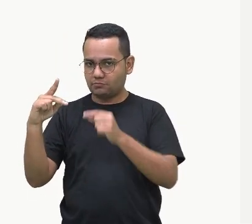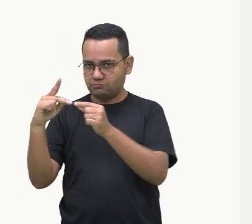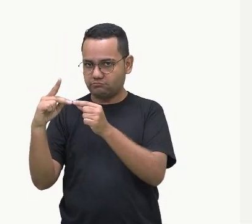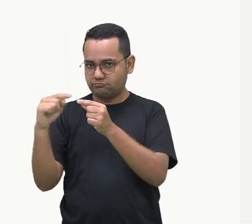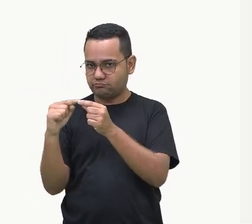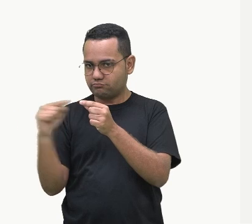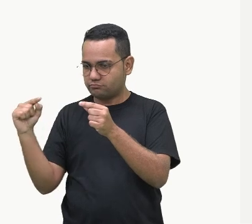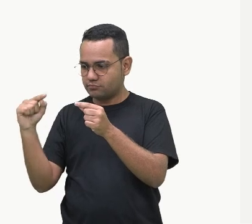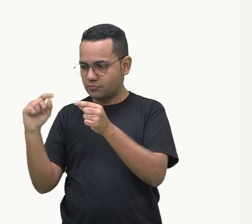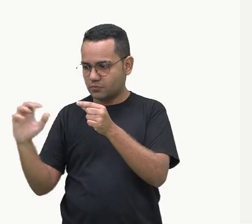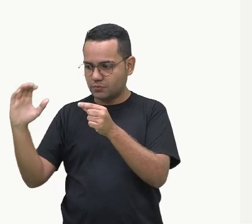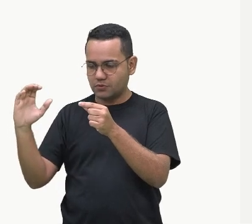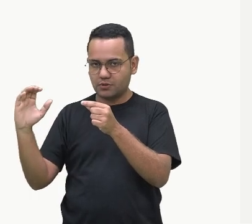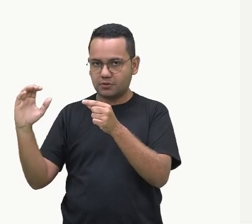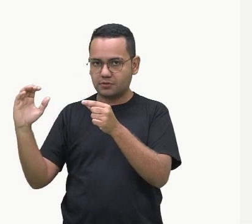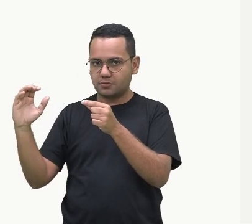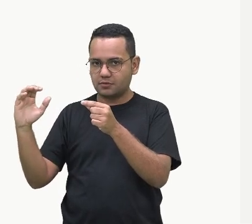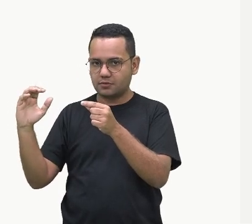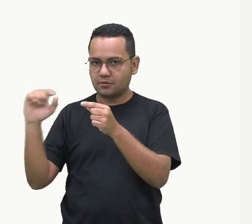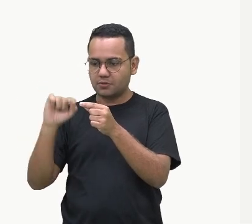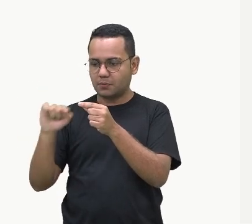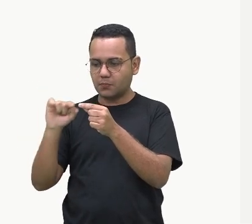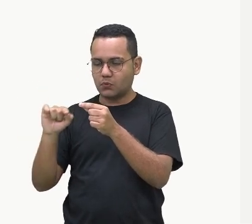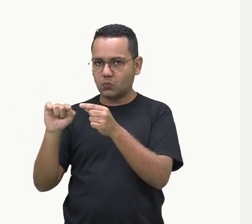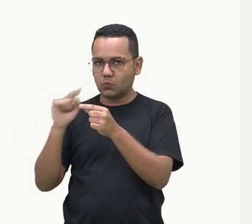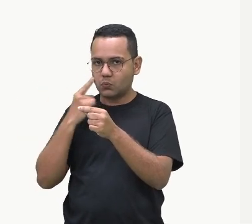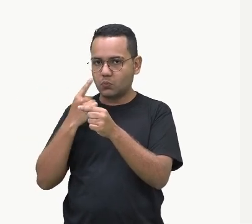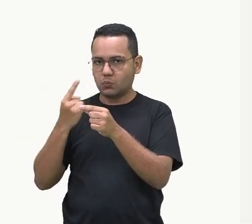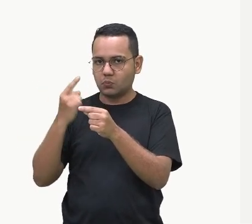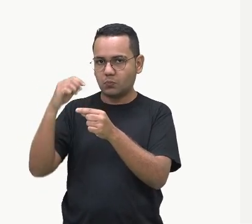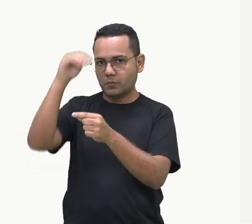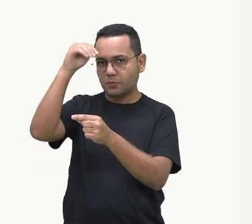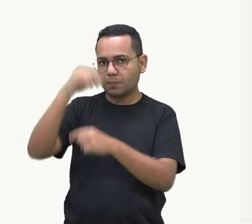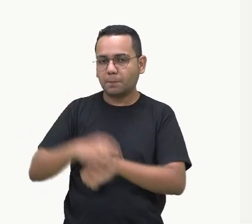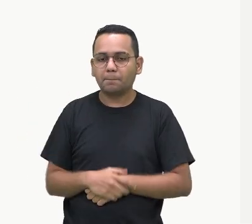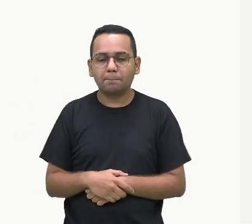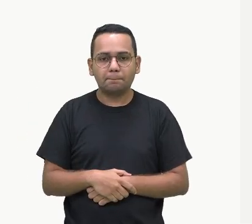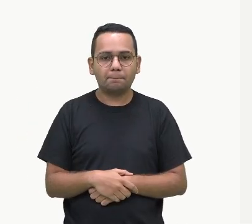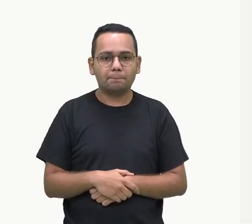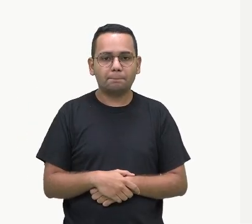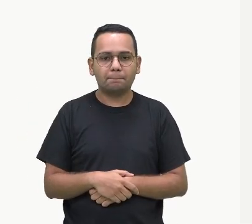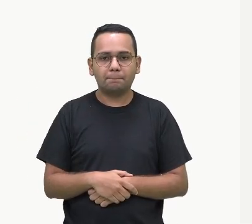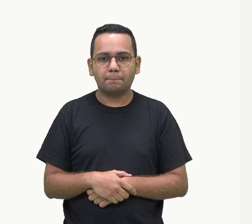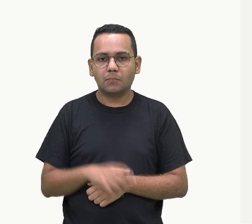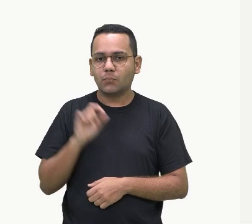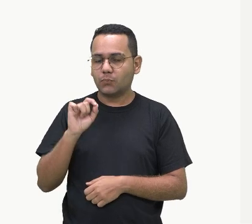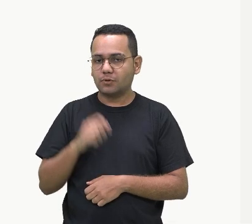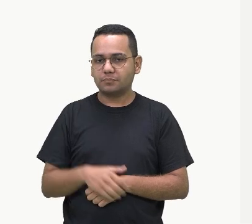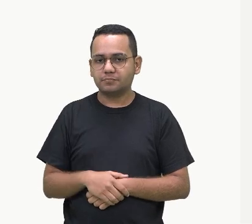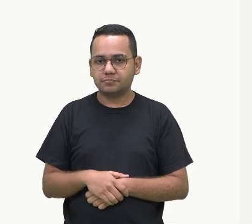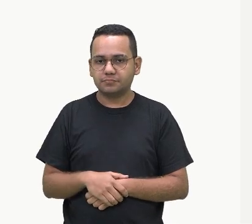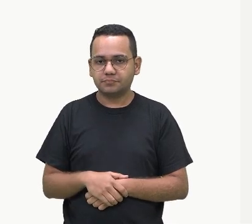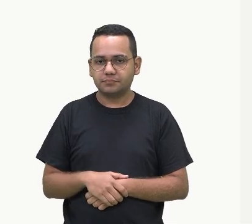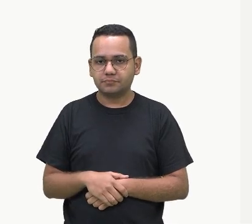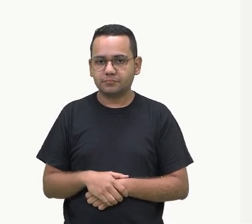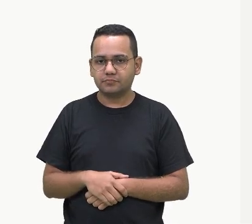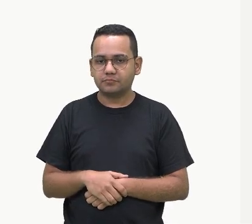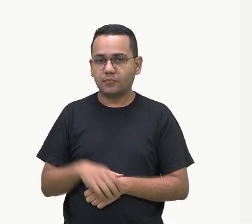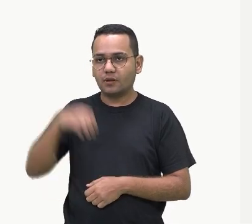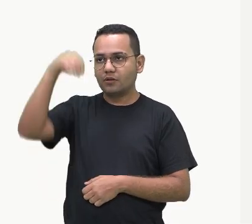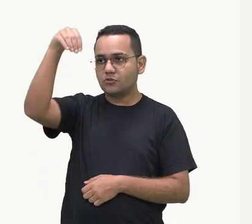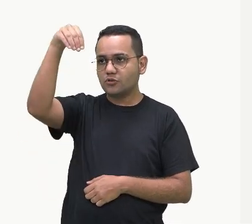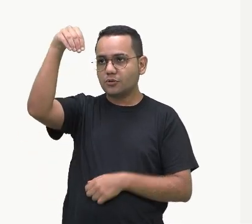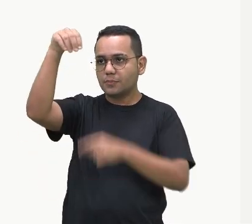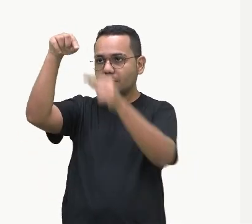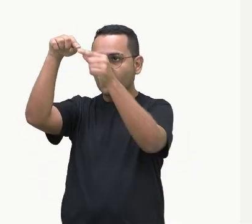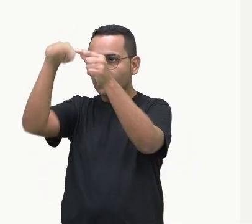ponto P. O que que isso significa? Que de M até N é o meu